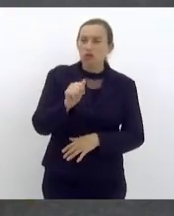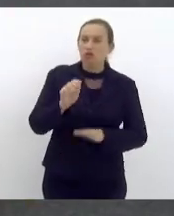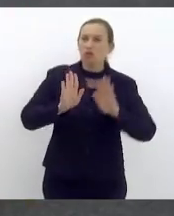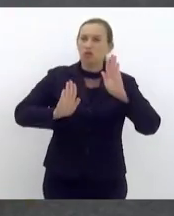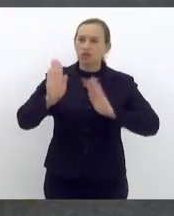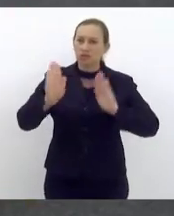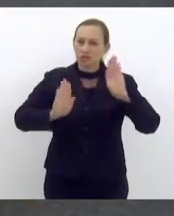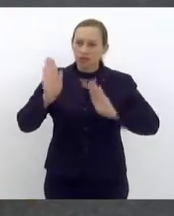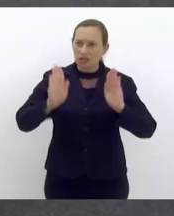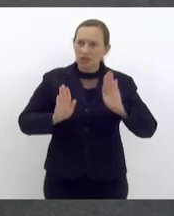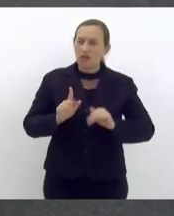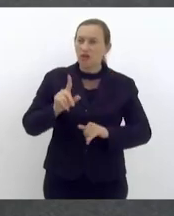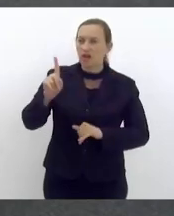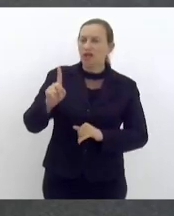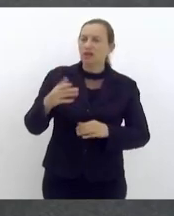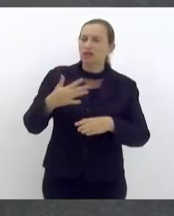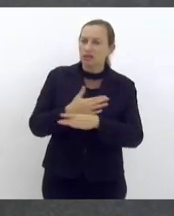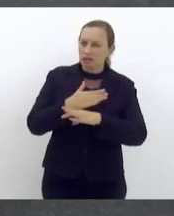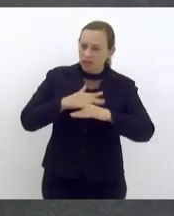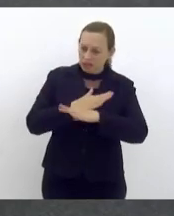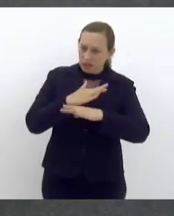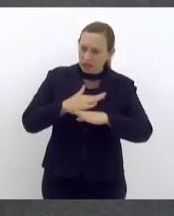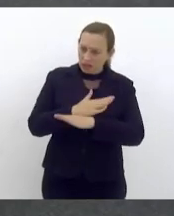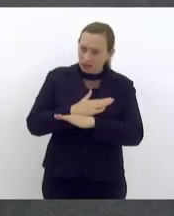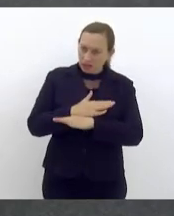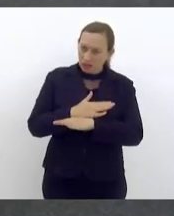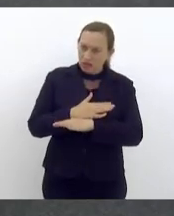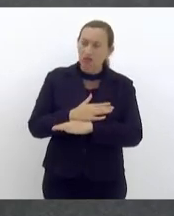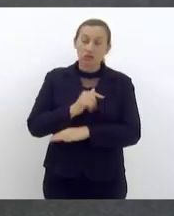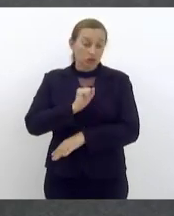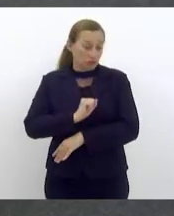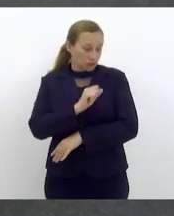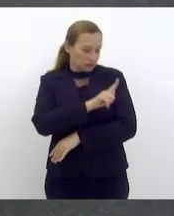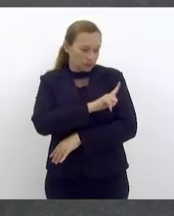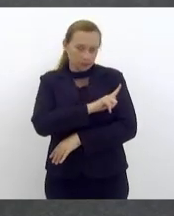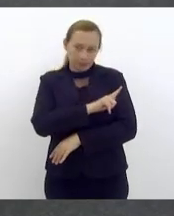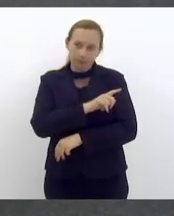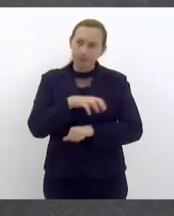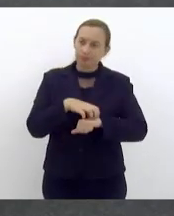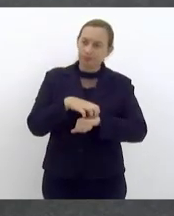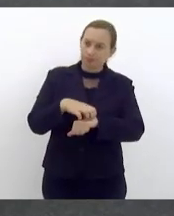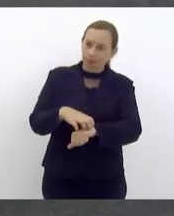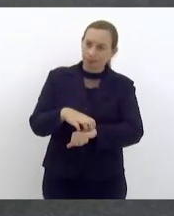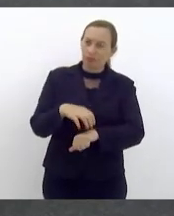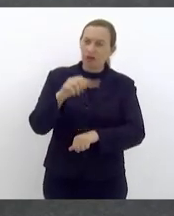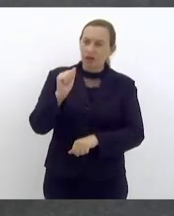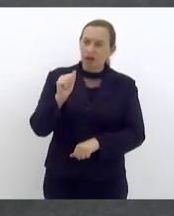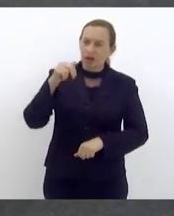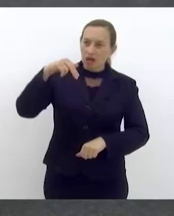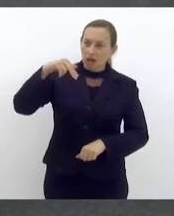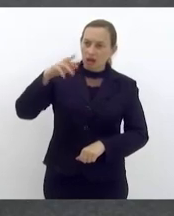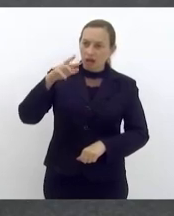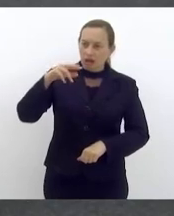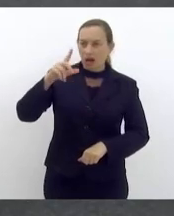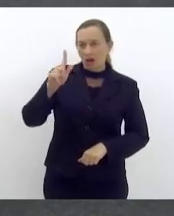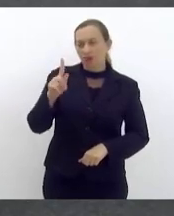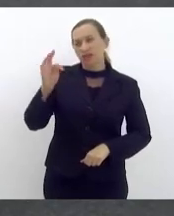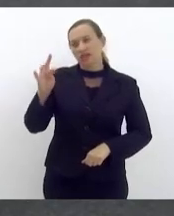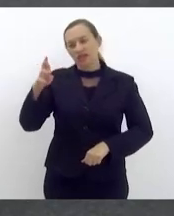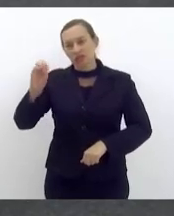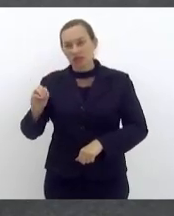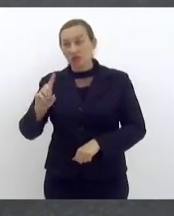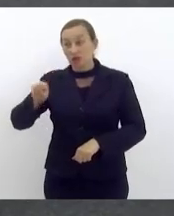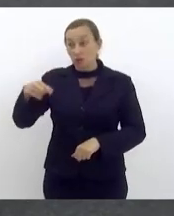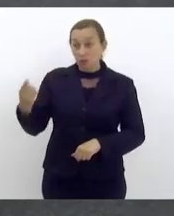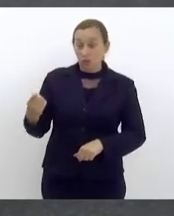licitação lá na cidade de São Gonçalo ou melhor ganhou um Majin relacionado ao transporte alternativo que é uma outra mobilidade que dá que